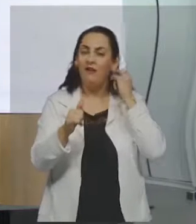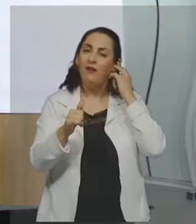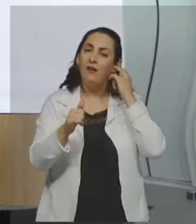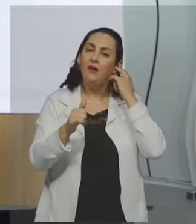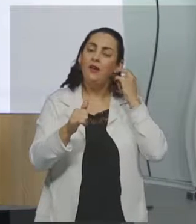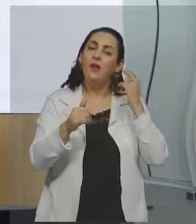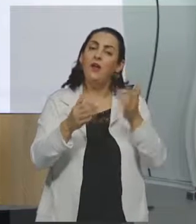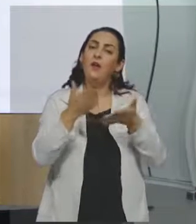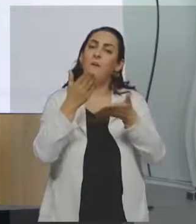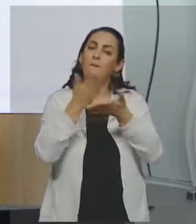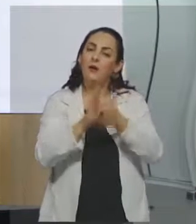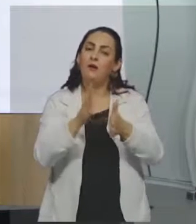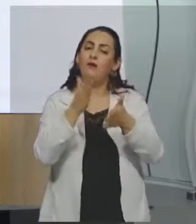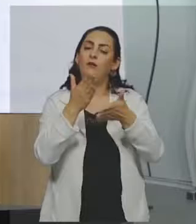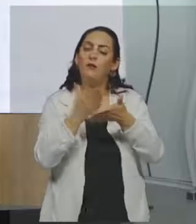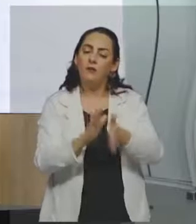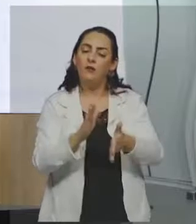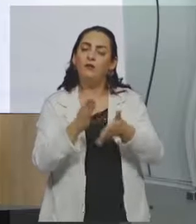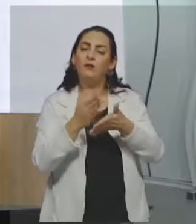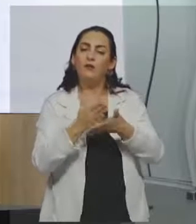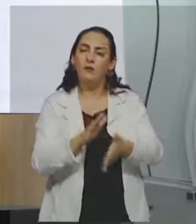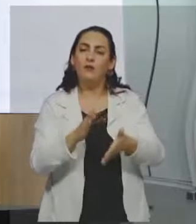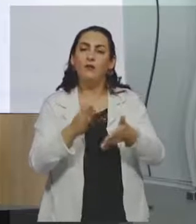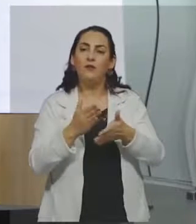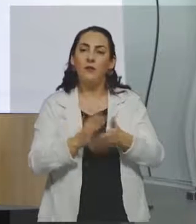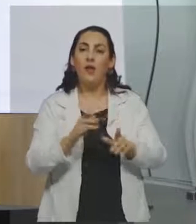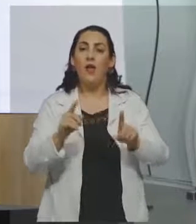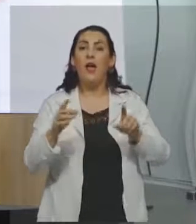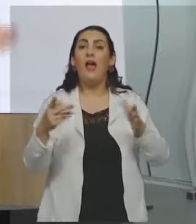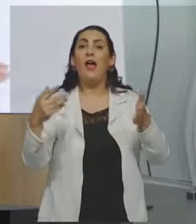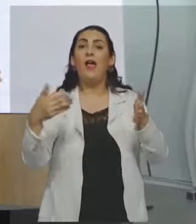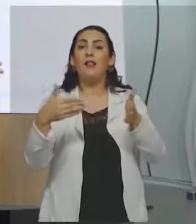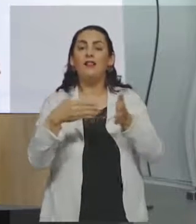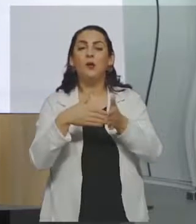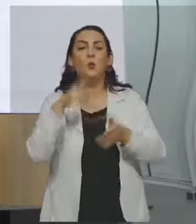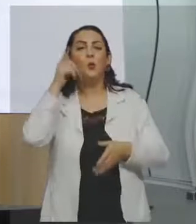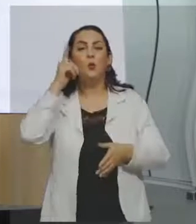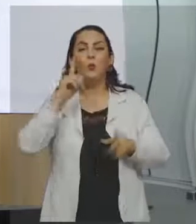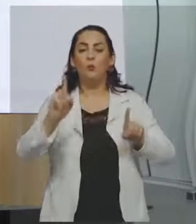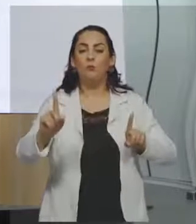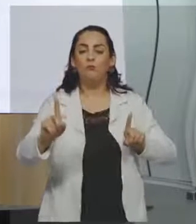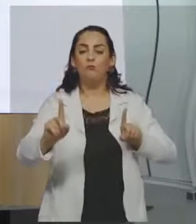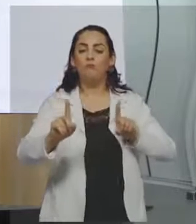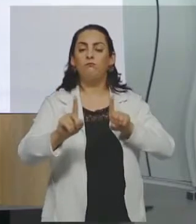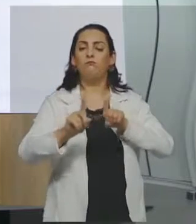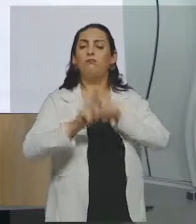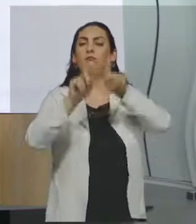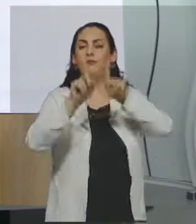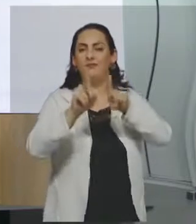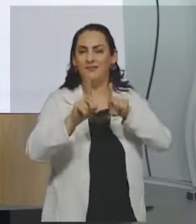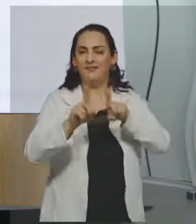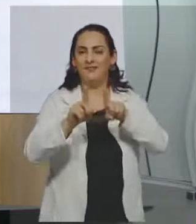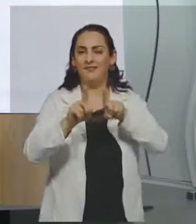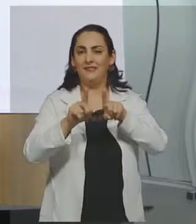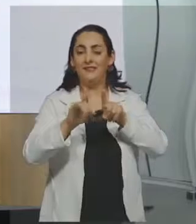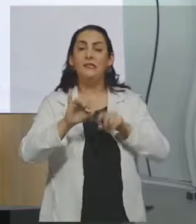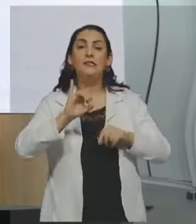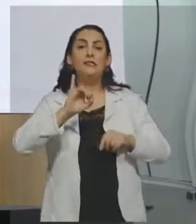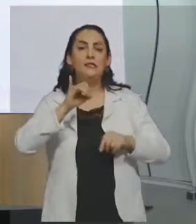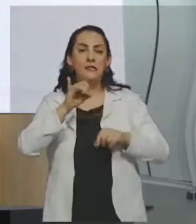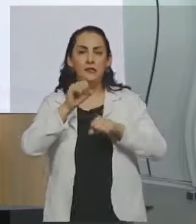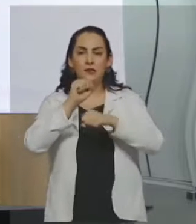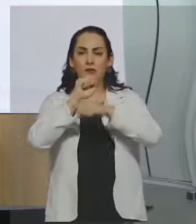fossem perdendo energia, perdendo energia, perdendo energia e chocassem com o núcleo e destruíssem o átomo. Se elas ficassem paradas